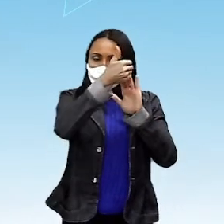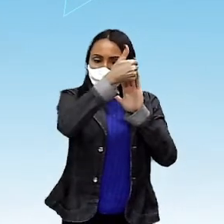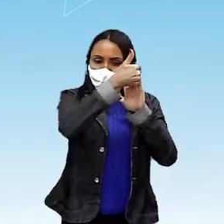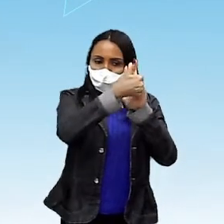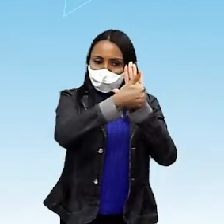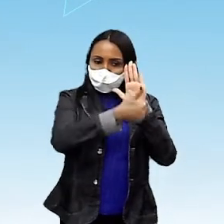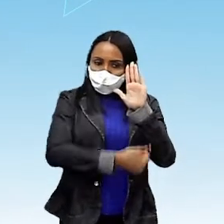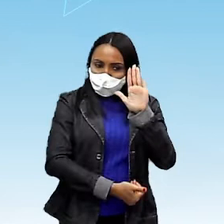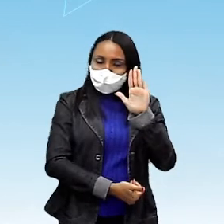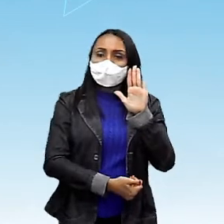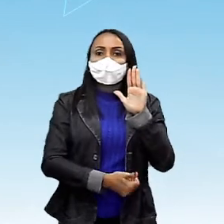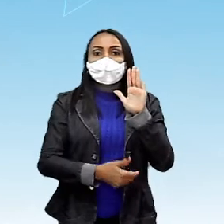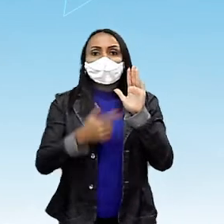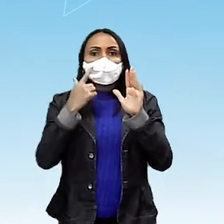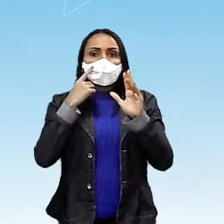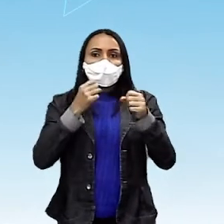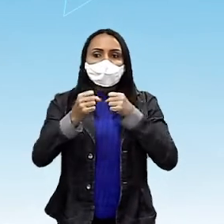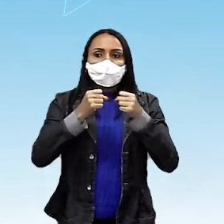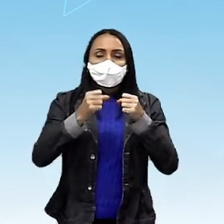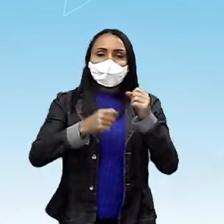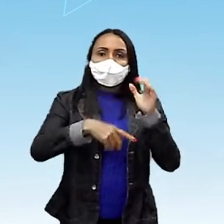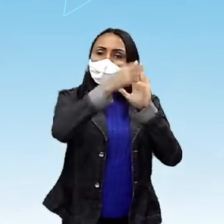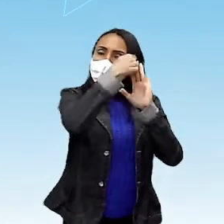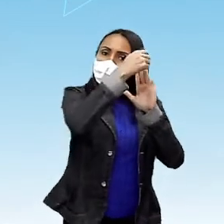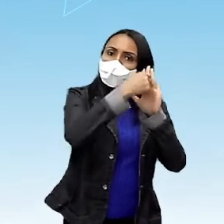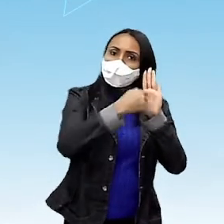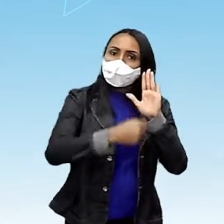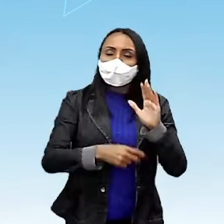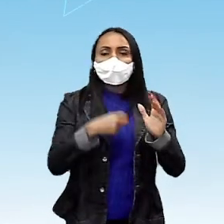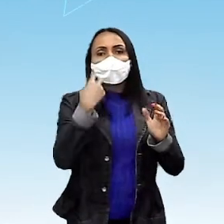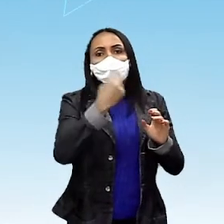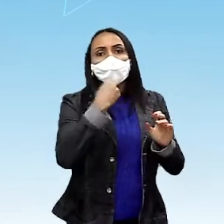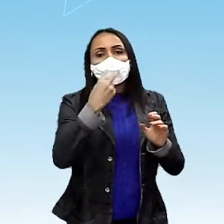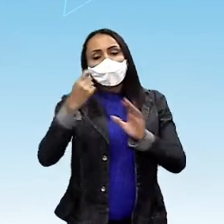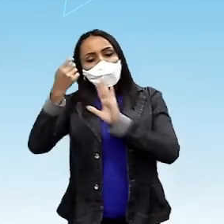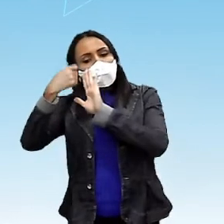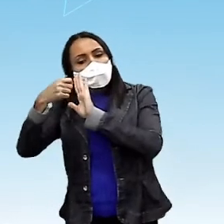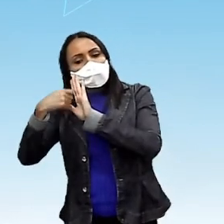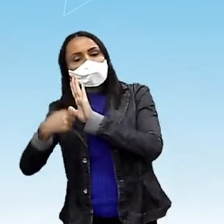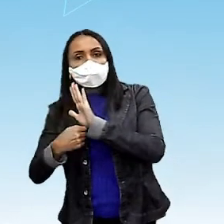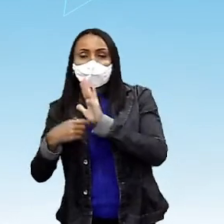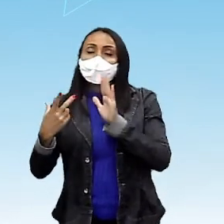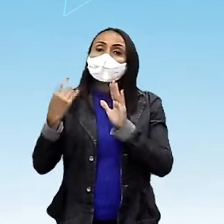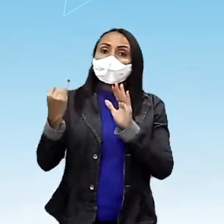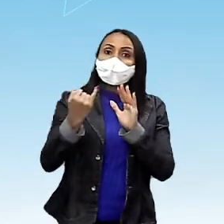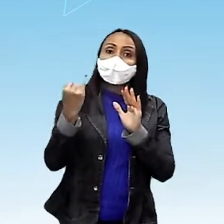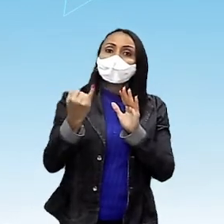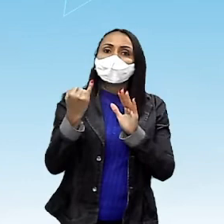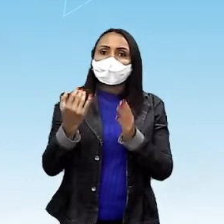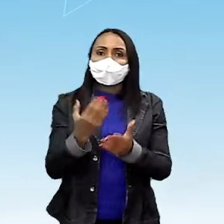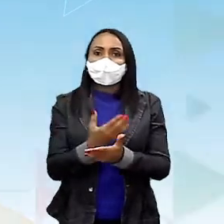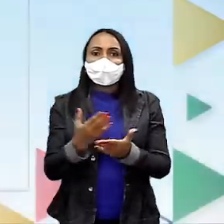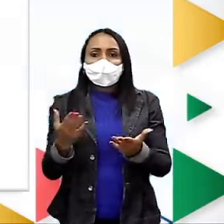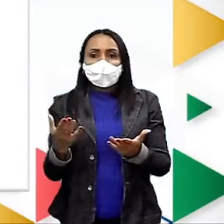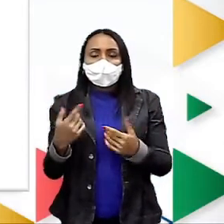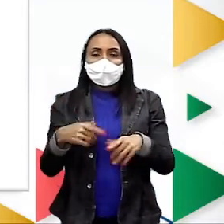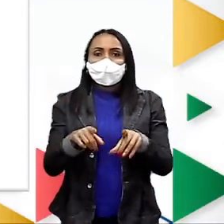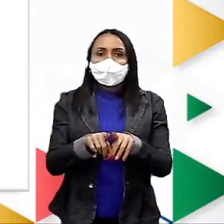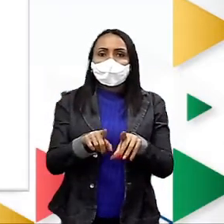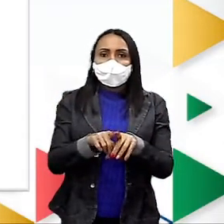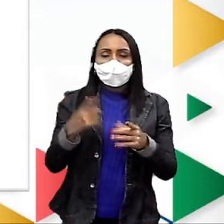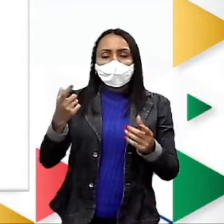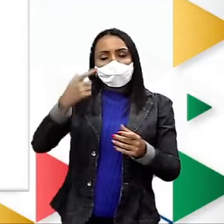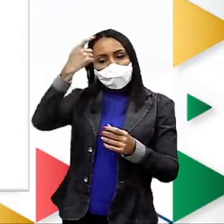e também uma entrevista escrita, tanto oral quanto escrita, é importante. Sua imagem também